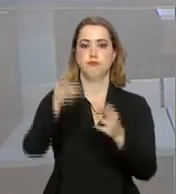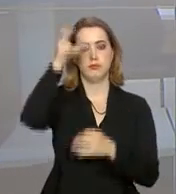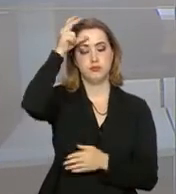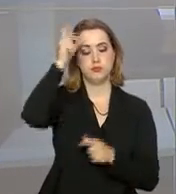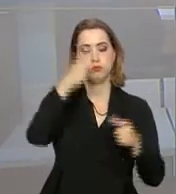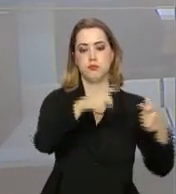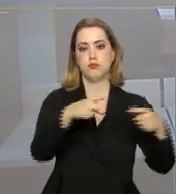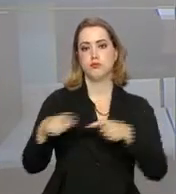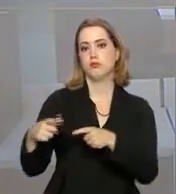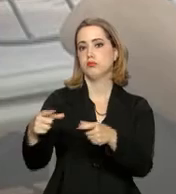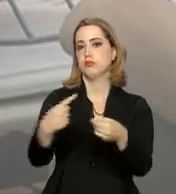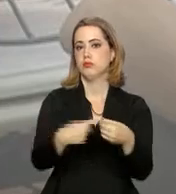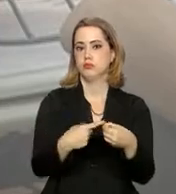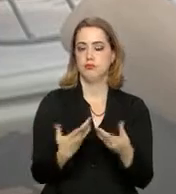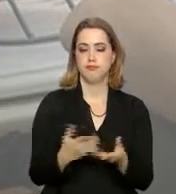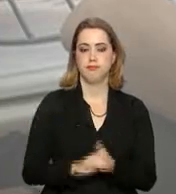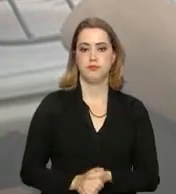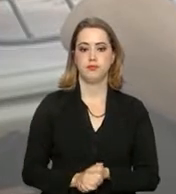locais